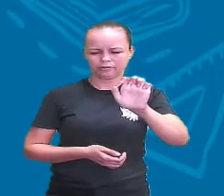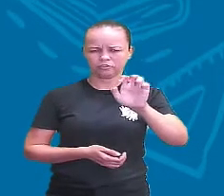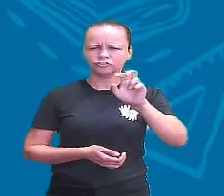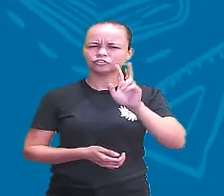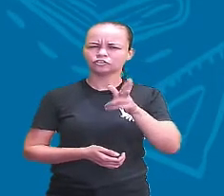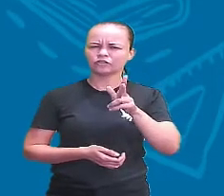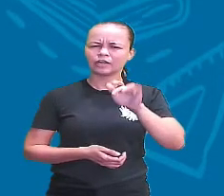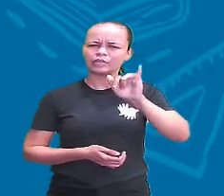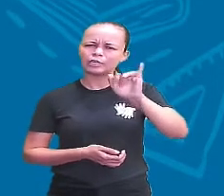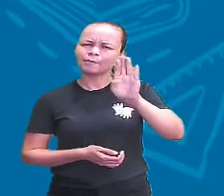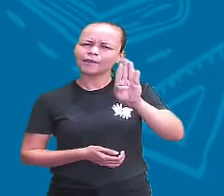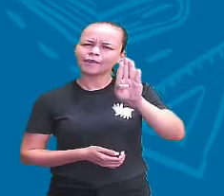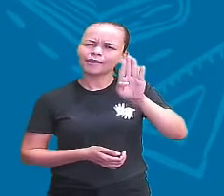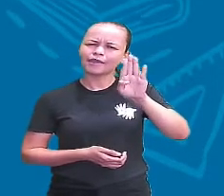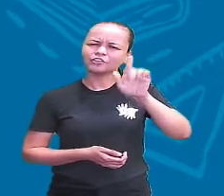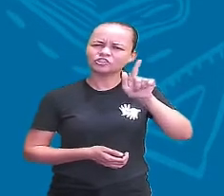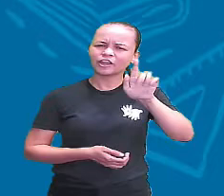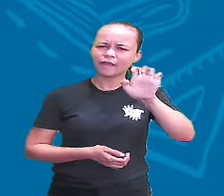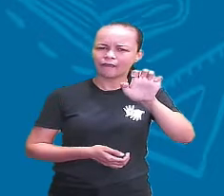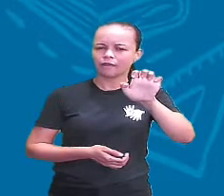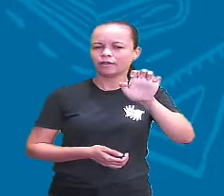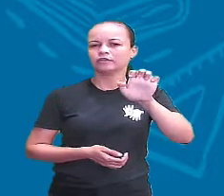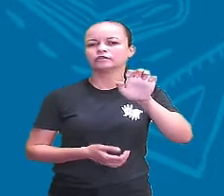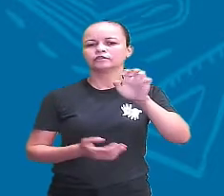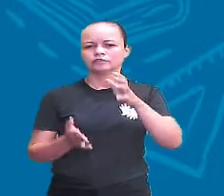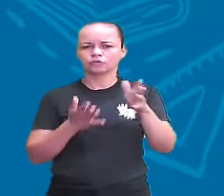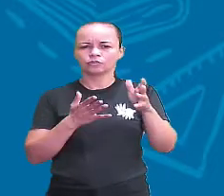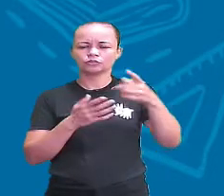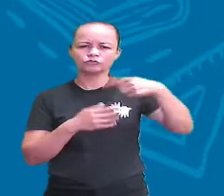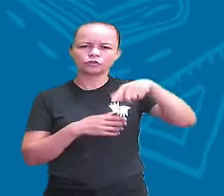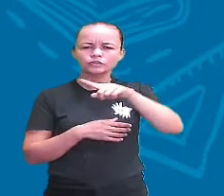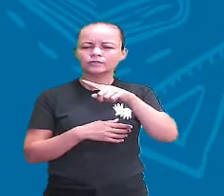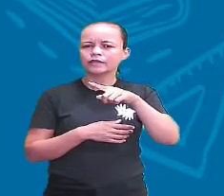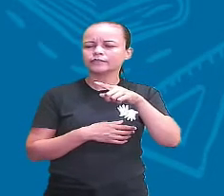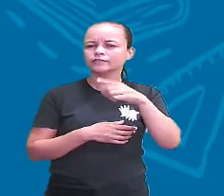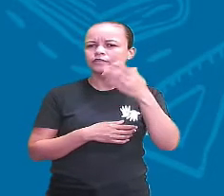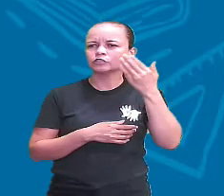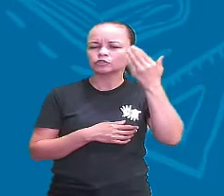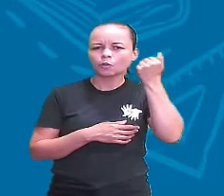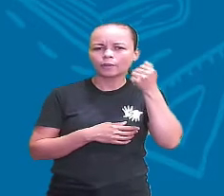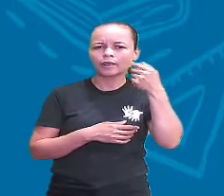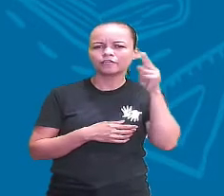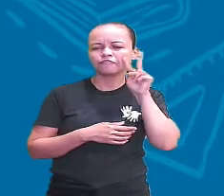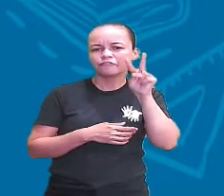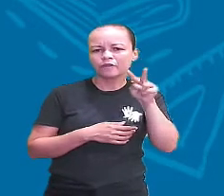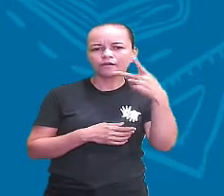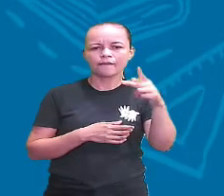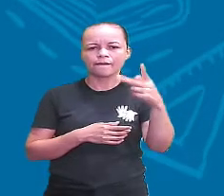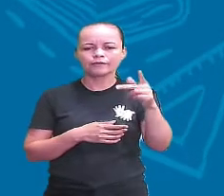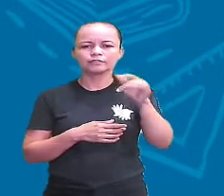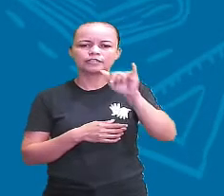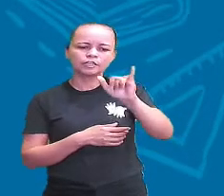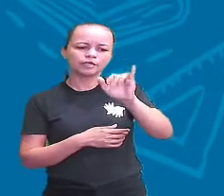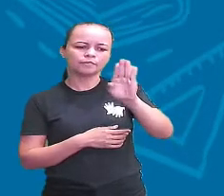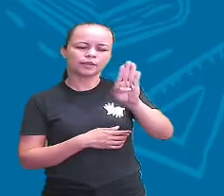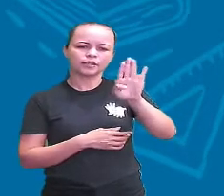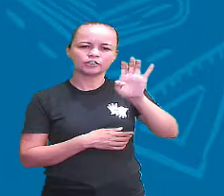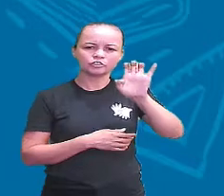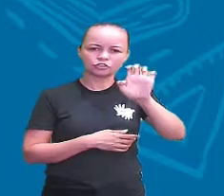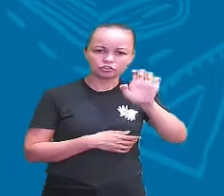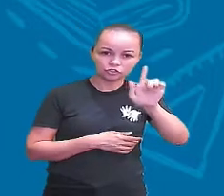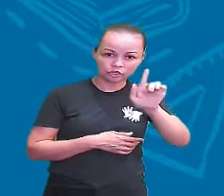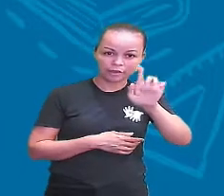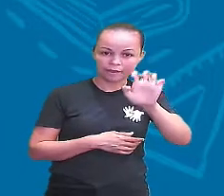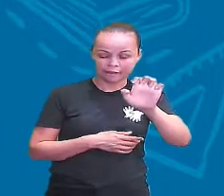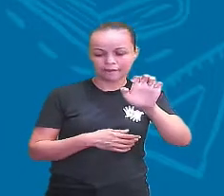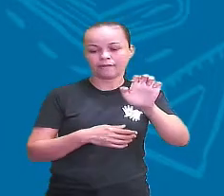falar nessa sigla? IBGE. Quando vocês escutarem ouvir essa sigla, é um instituto que faz